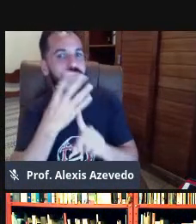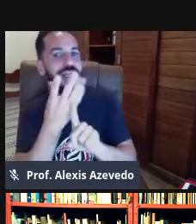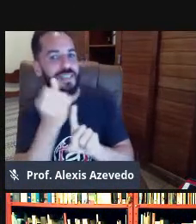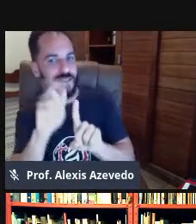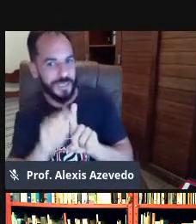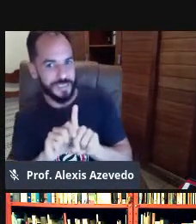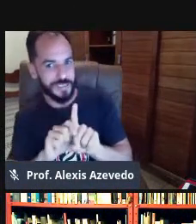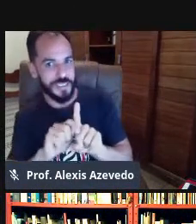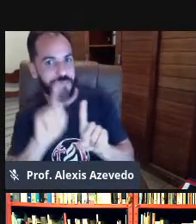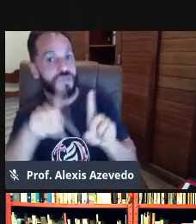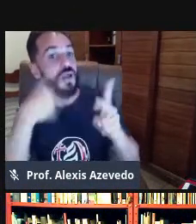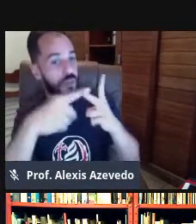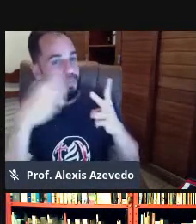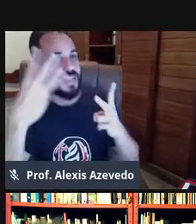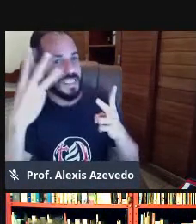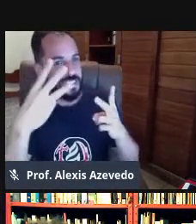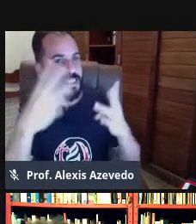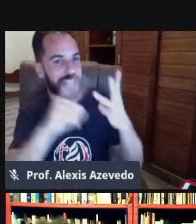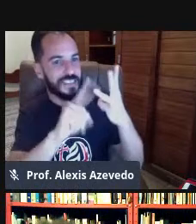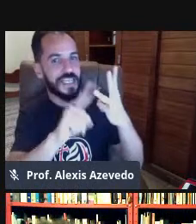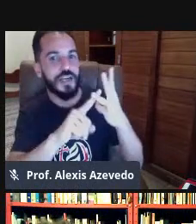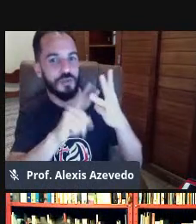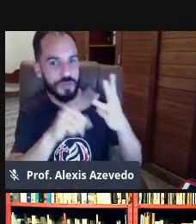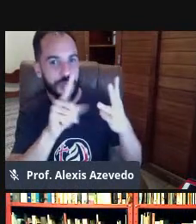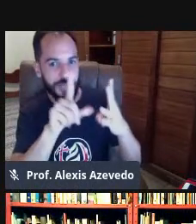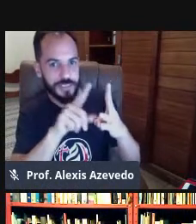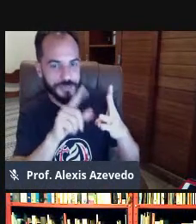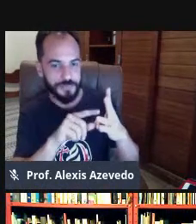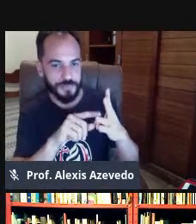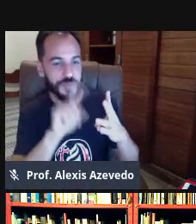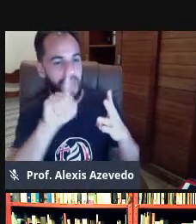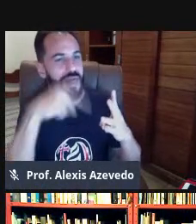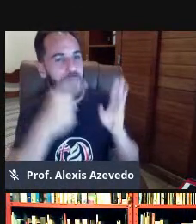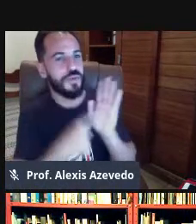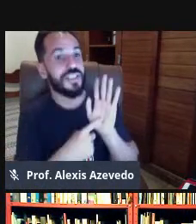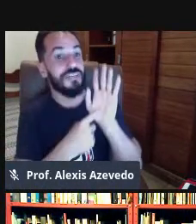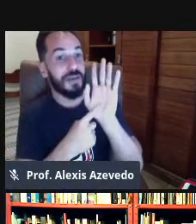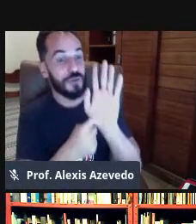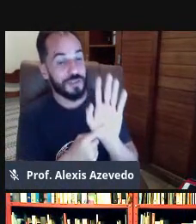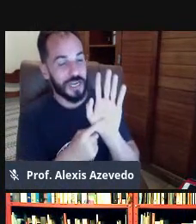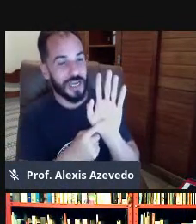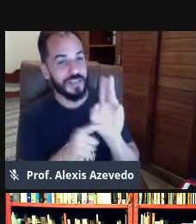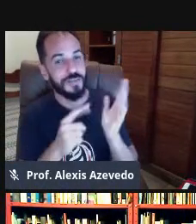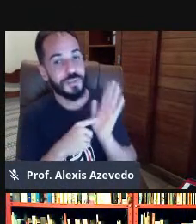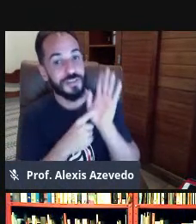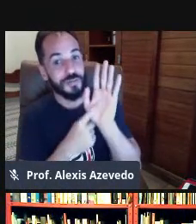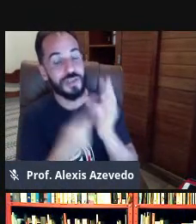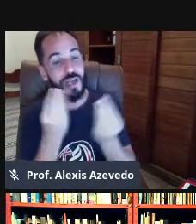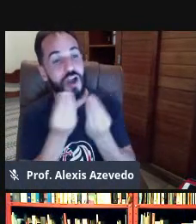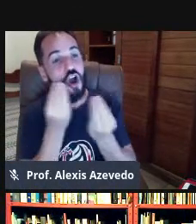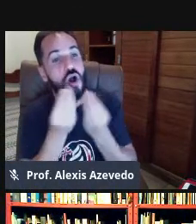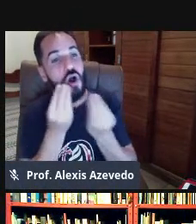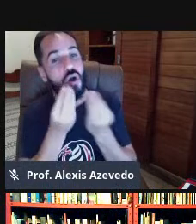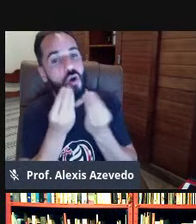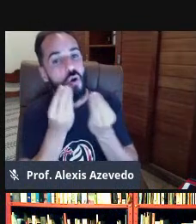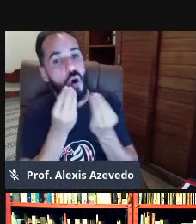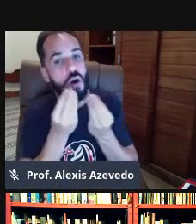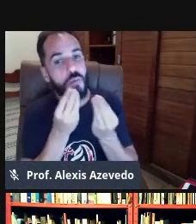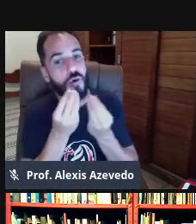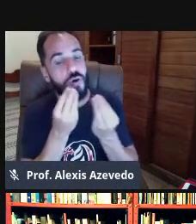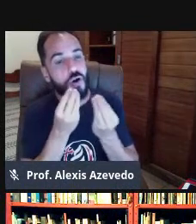introdução. Né? Daqui a pouco também eu vou mostrar para vocês como que essa relação de ateliê introdução, ateliê intermediário, leva